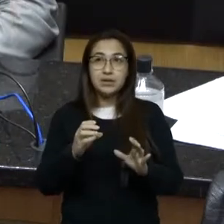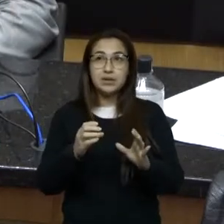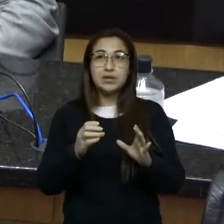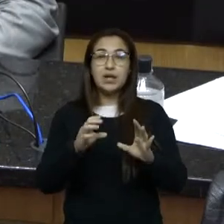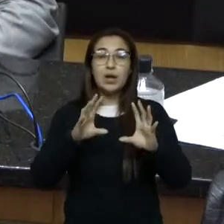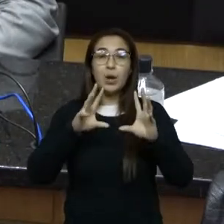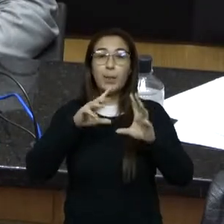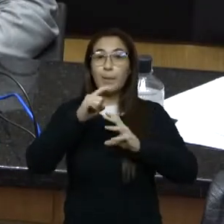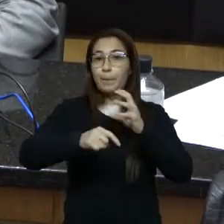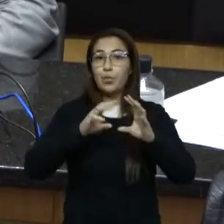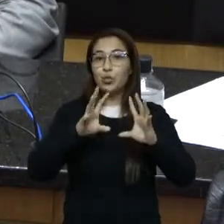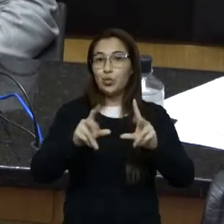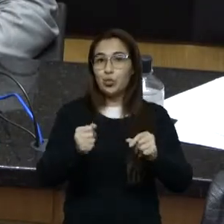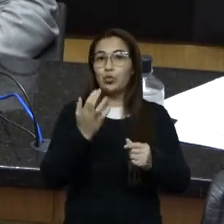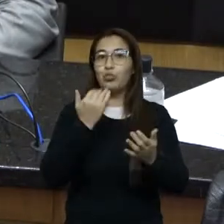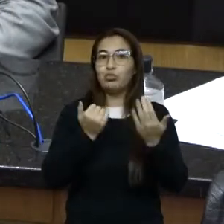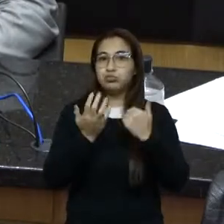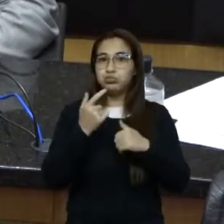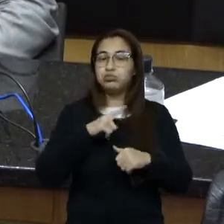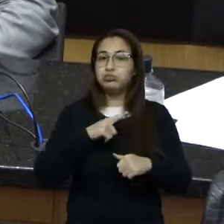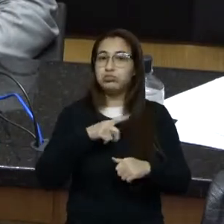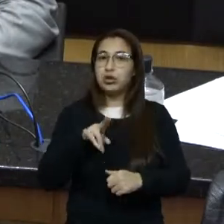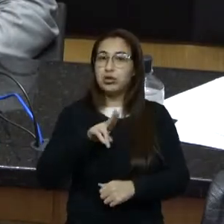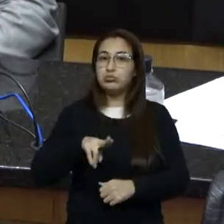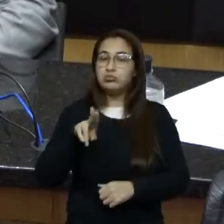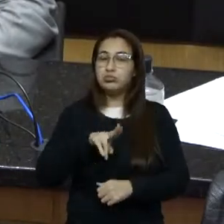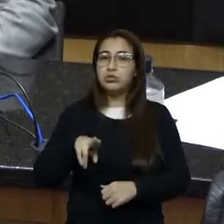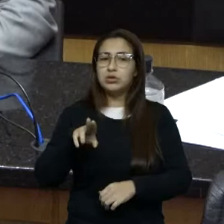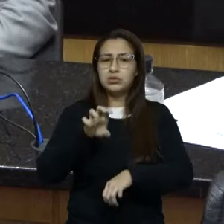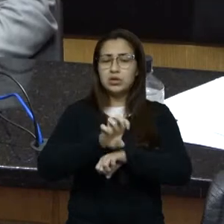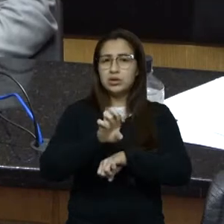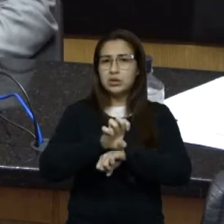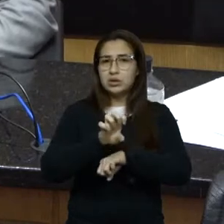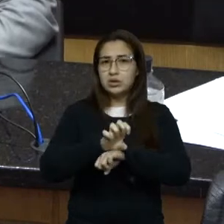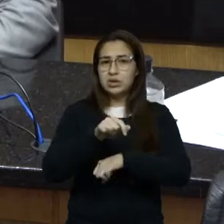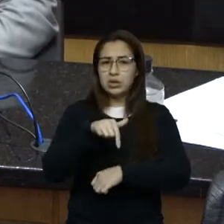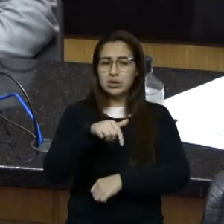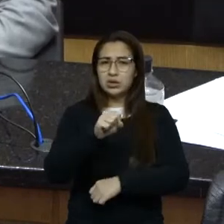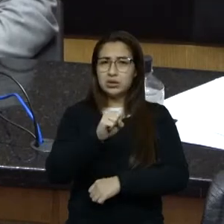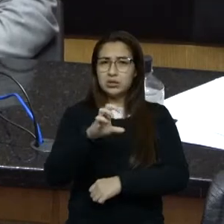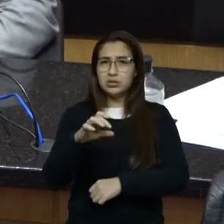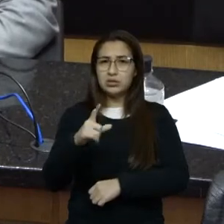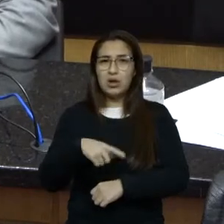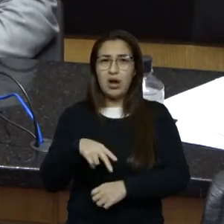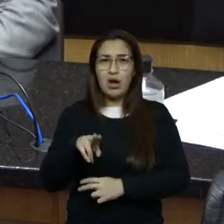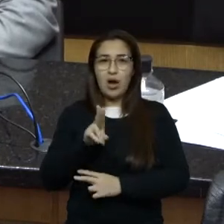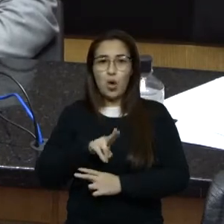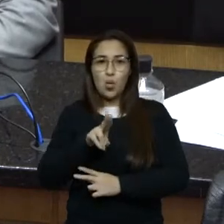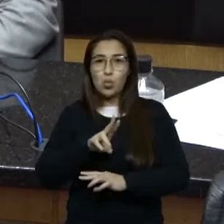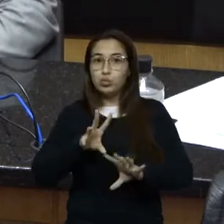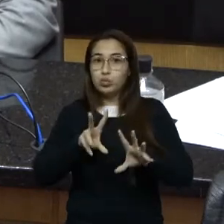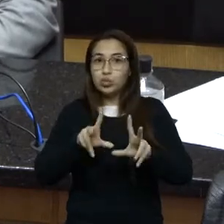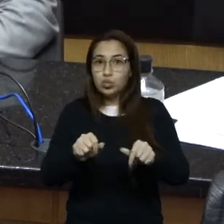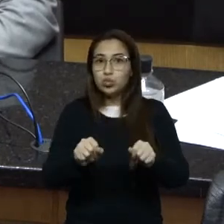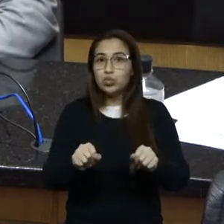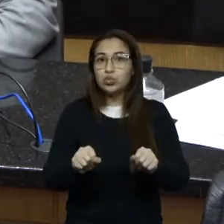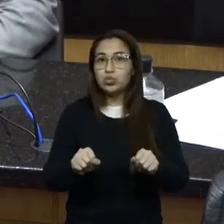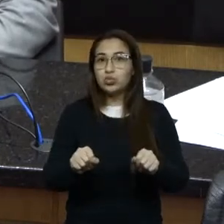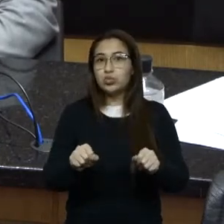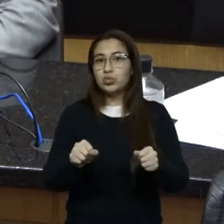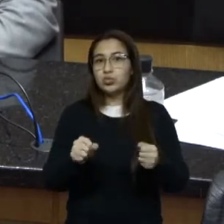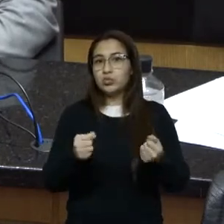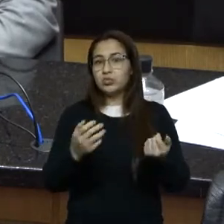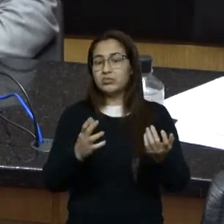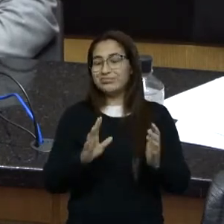inteiro está consumindo em Santa Catarina não é um estado altamente consumidor de matéria acabado de